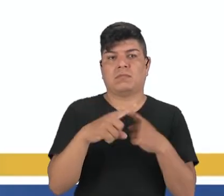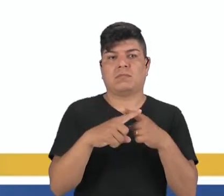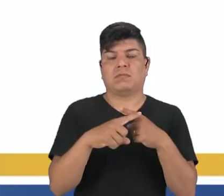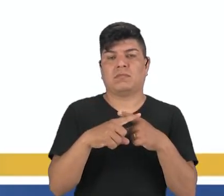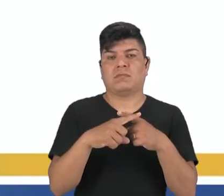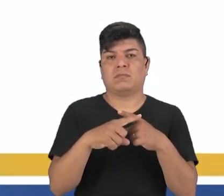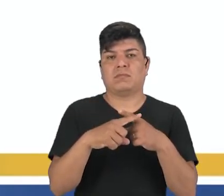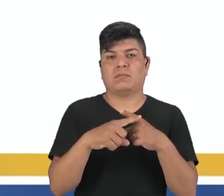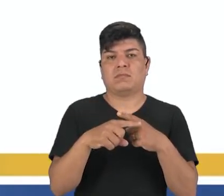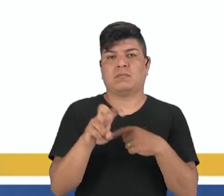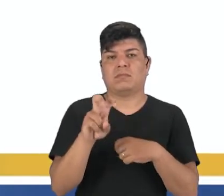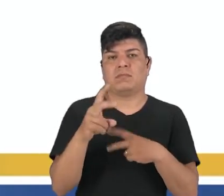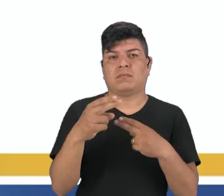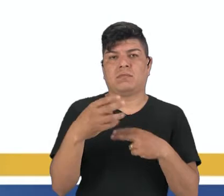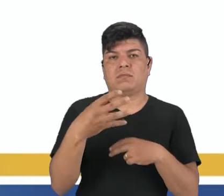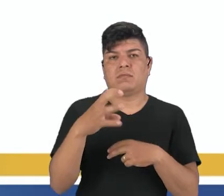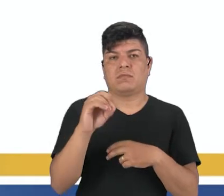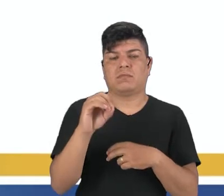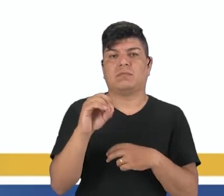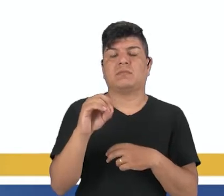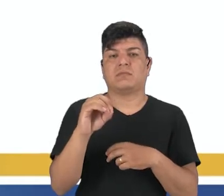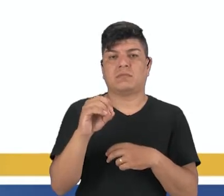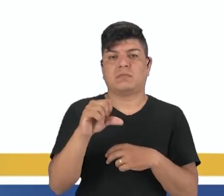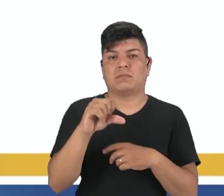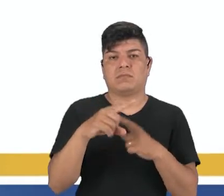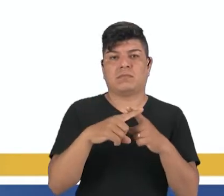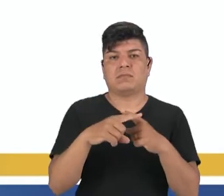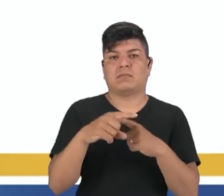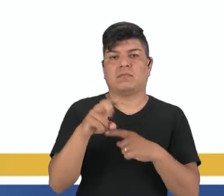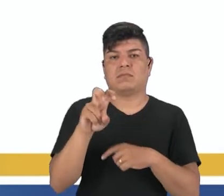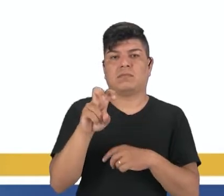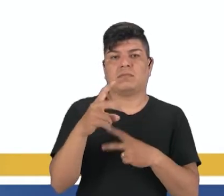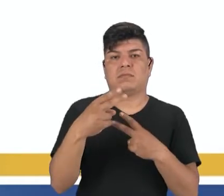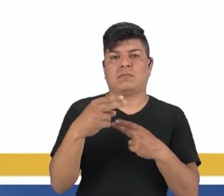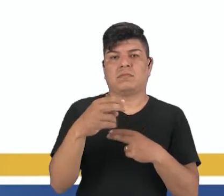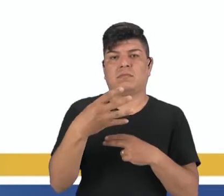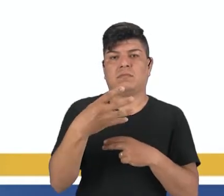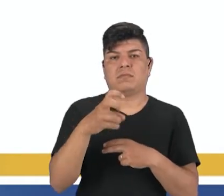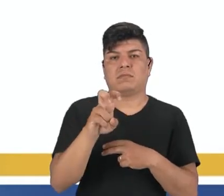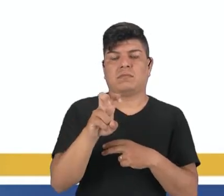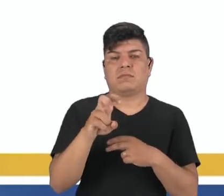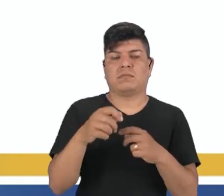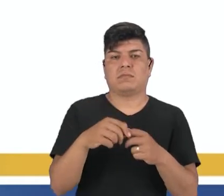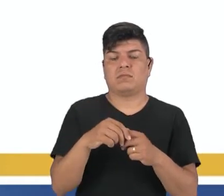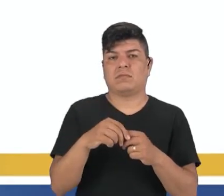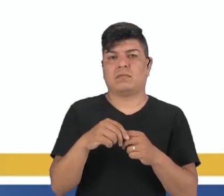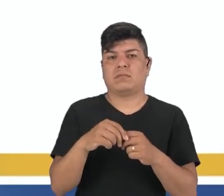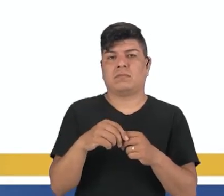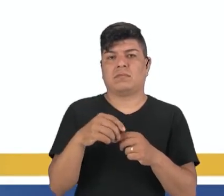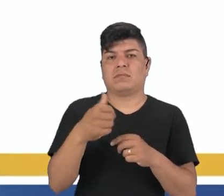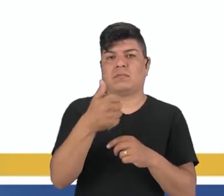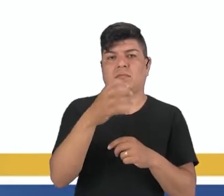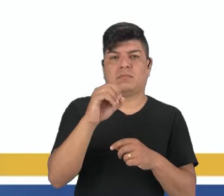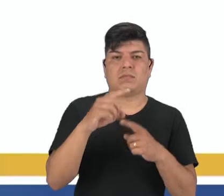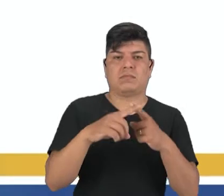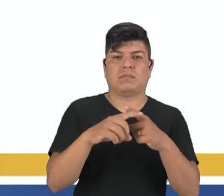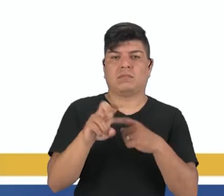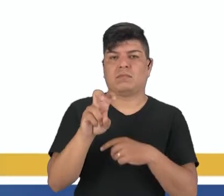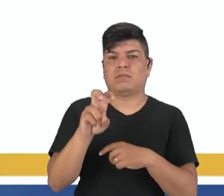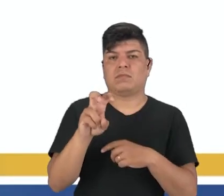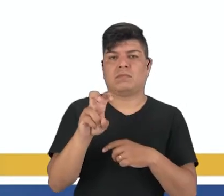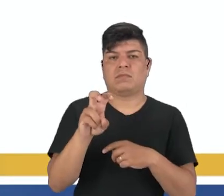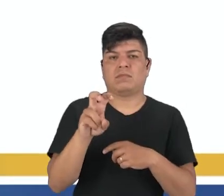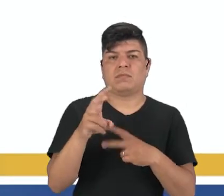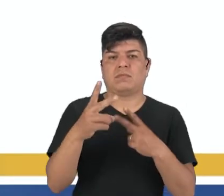Oito vezes o número 5, 40. 9 vezes o número 5, 45. 10 vezes o número